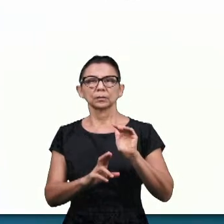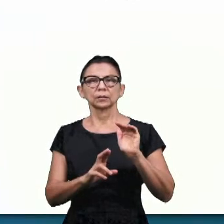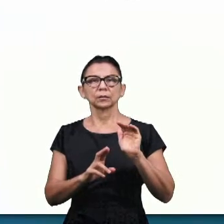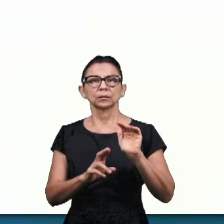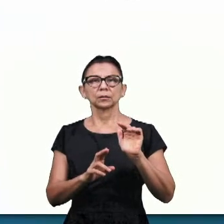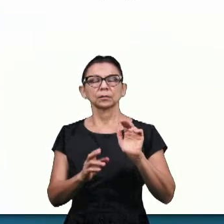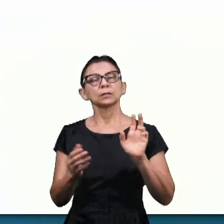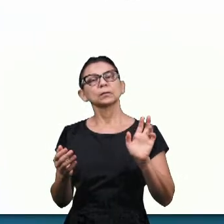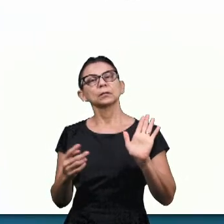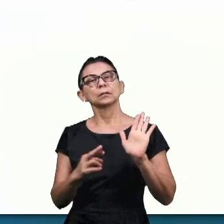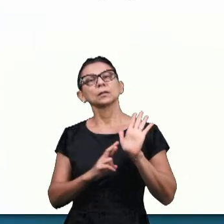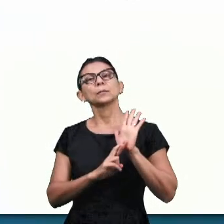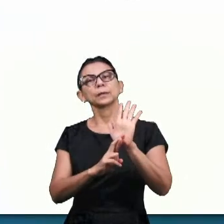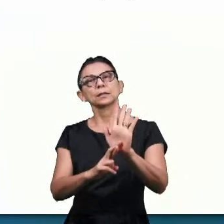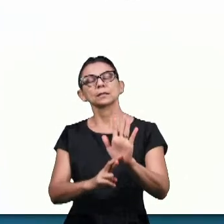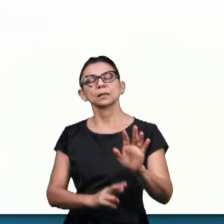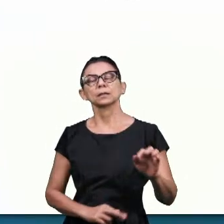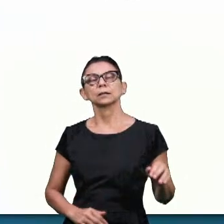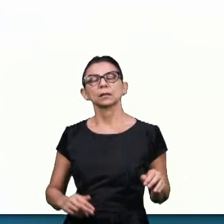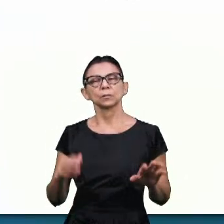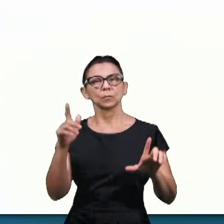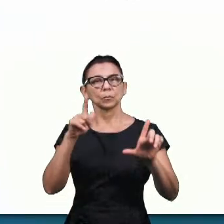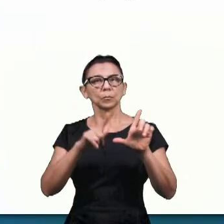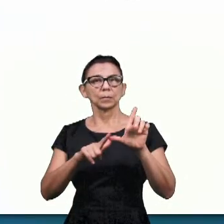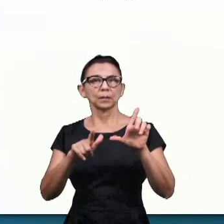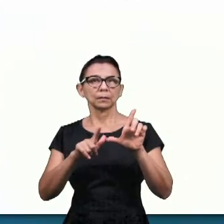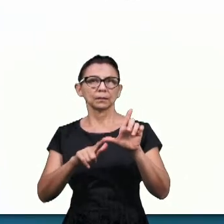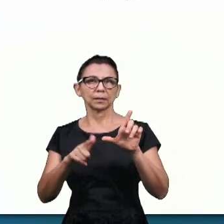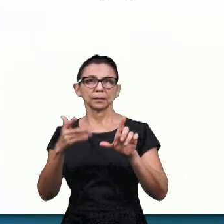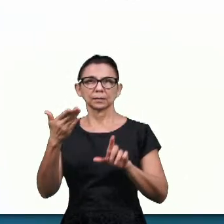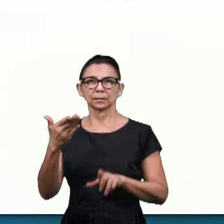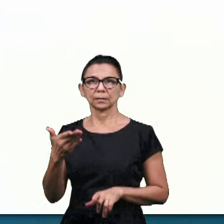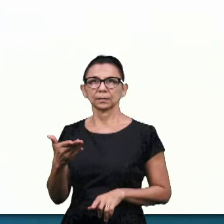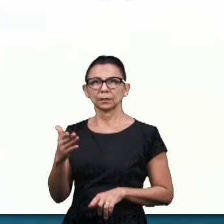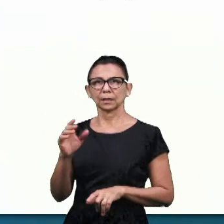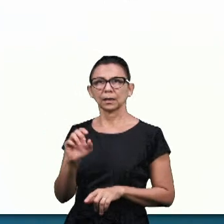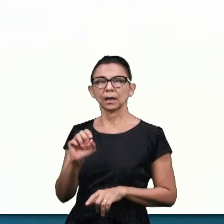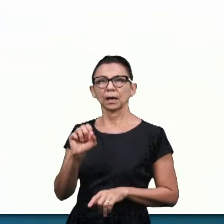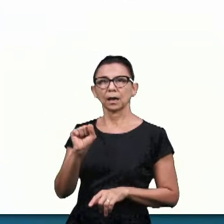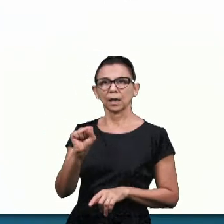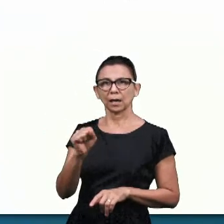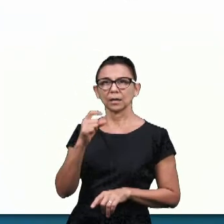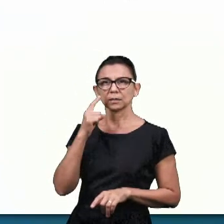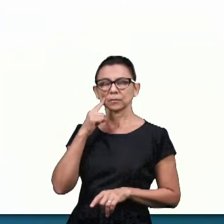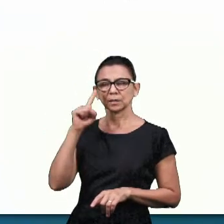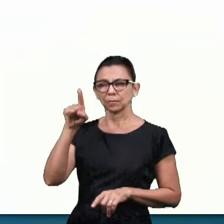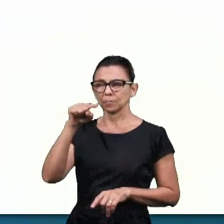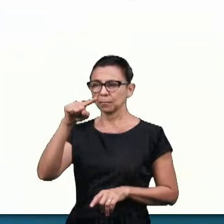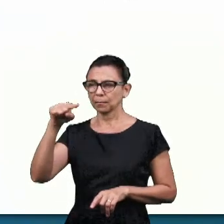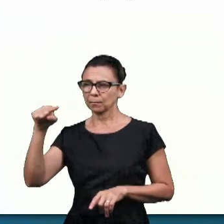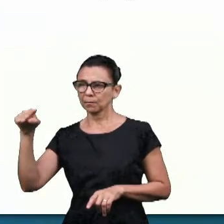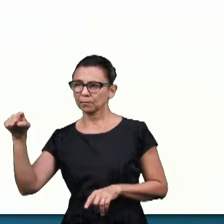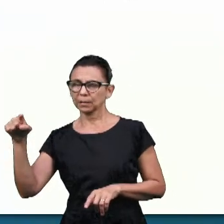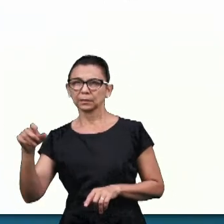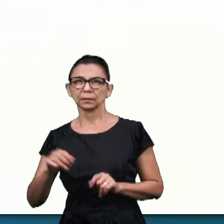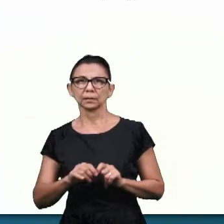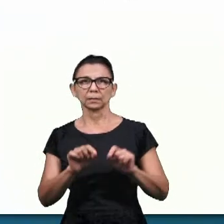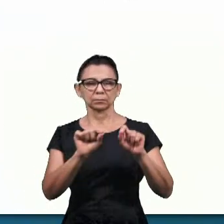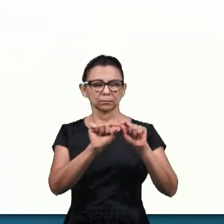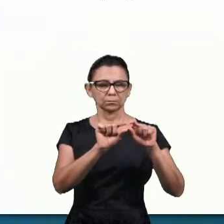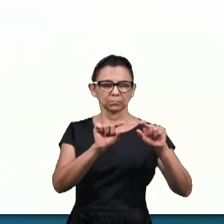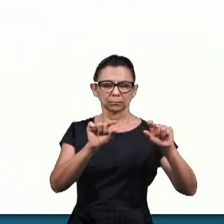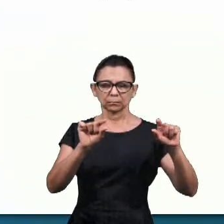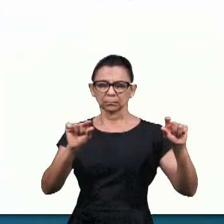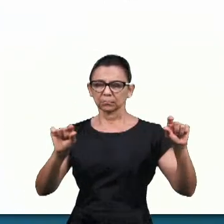a seguir. Letra essa que deverá ser assinalada à frente da opção correspondente. Aqui